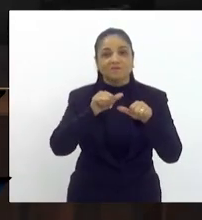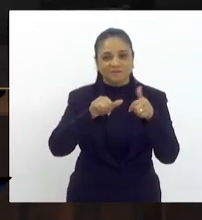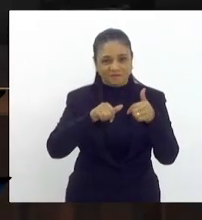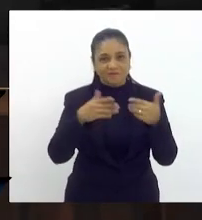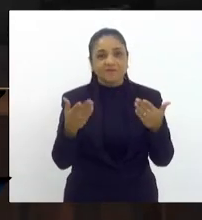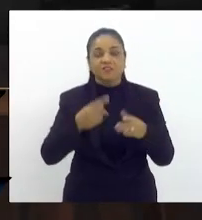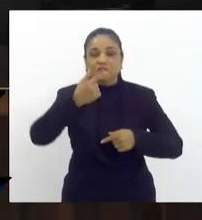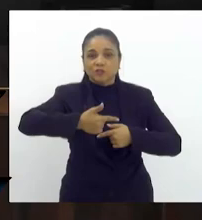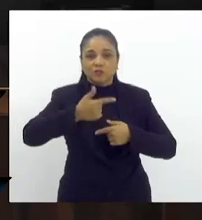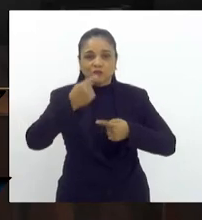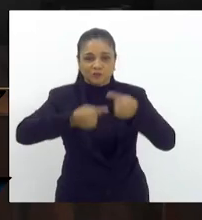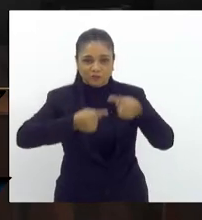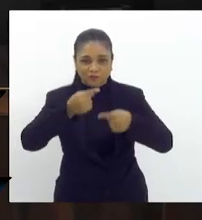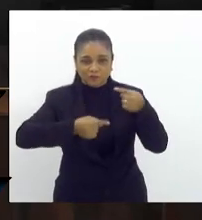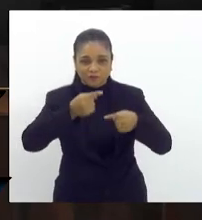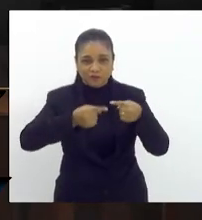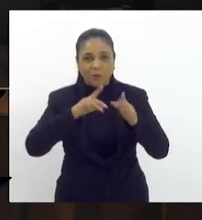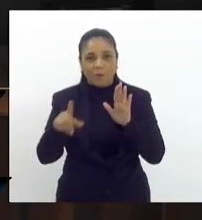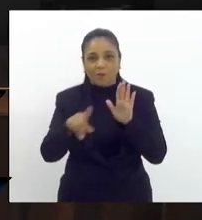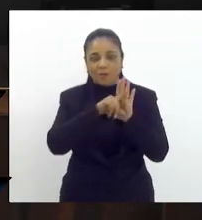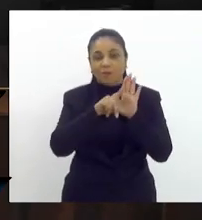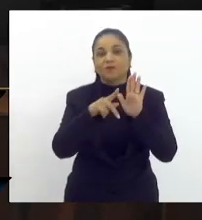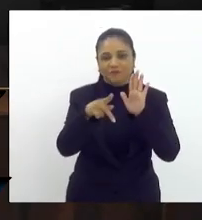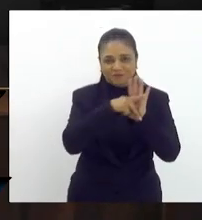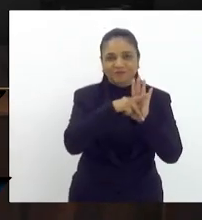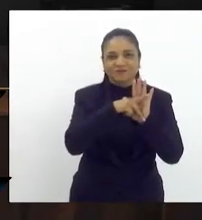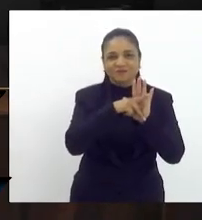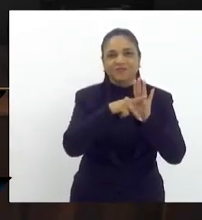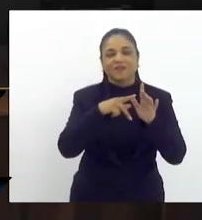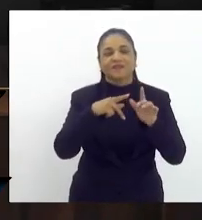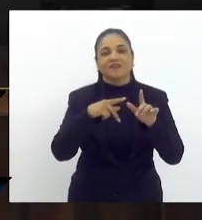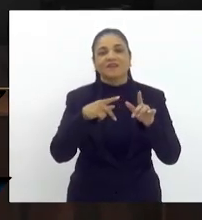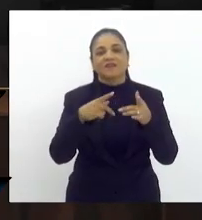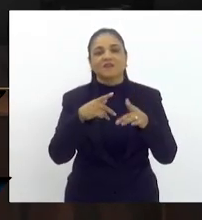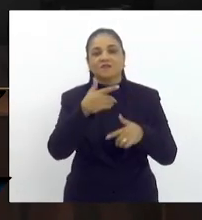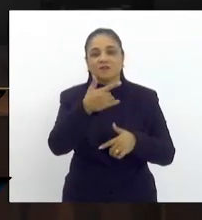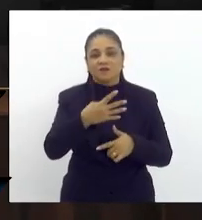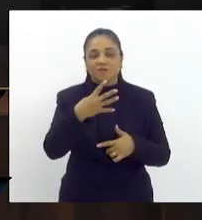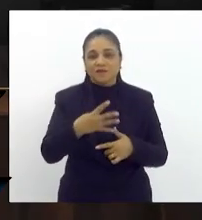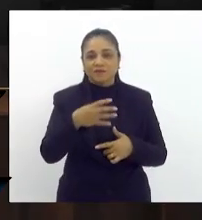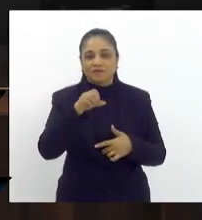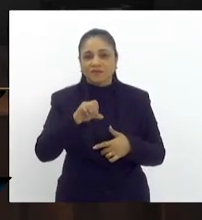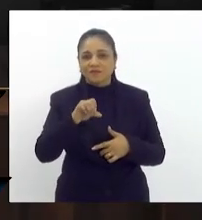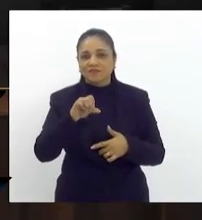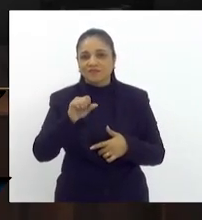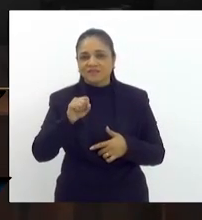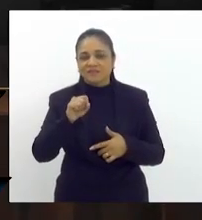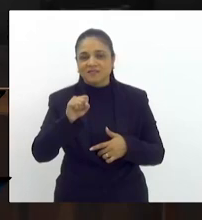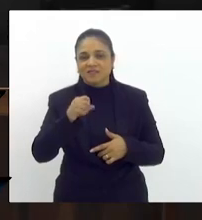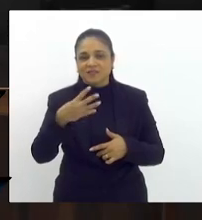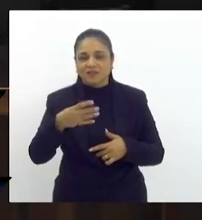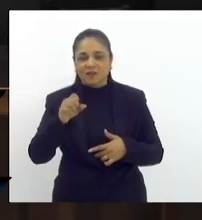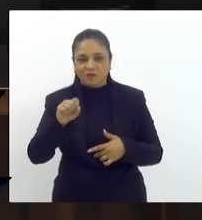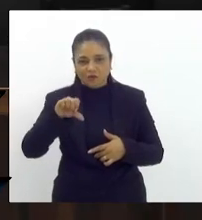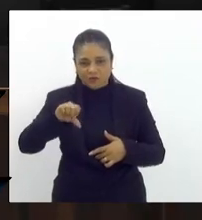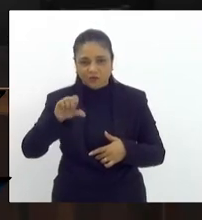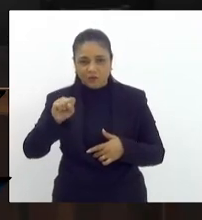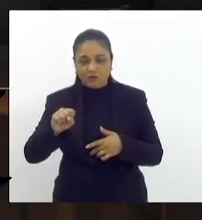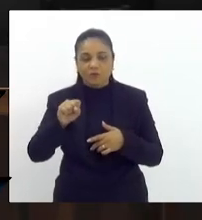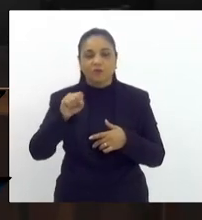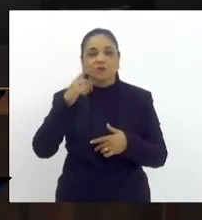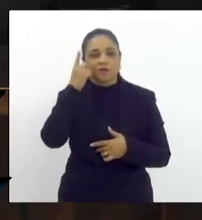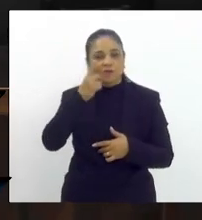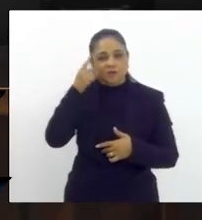segunda discussão projeto de lei número 6498 de autoria do deputado Léo Vieira que